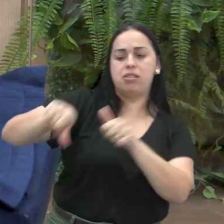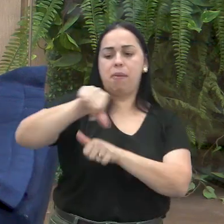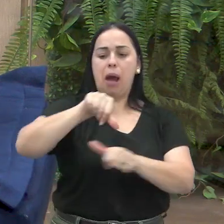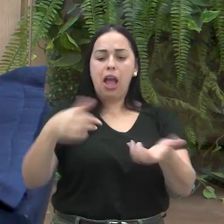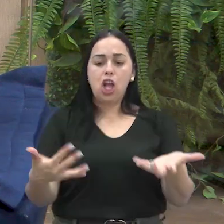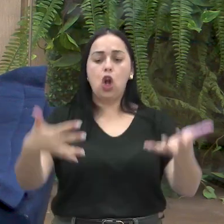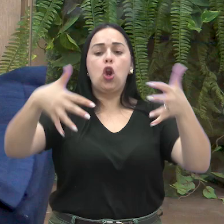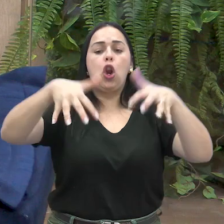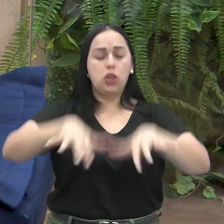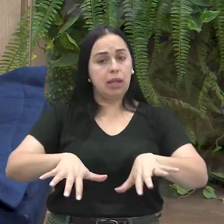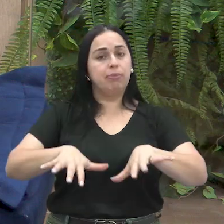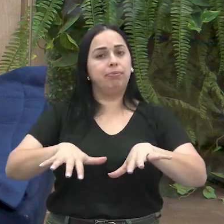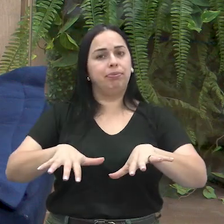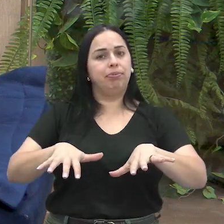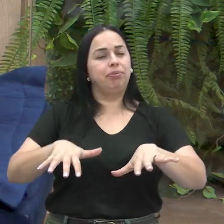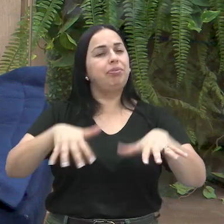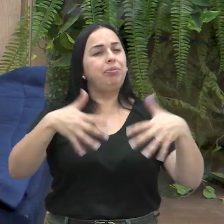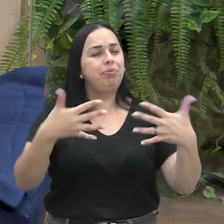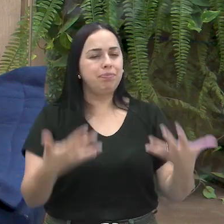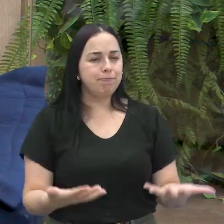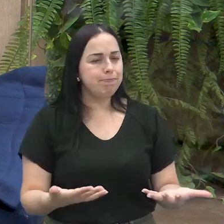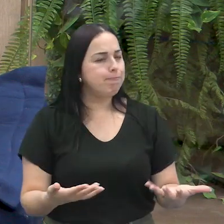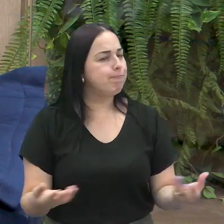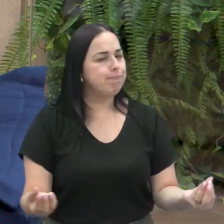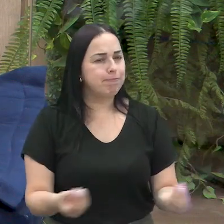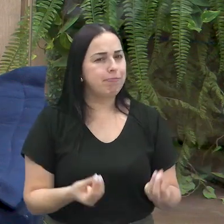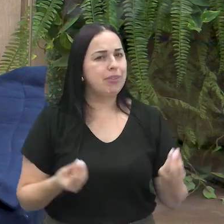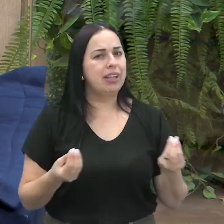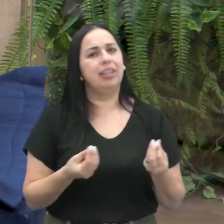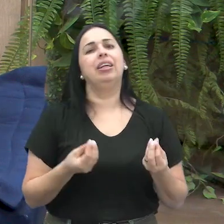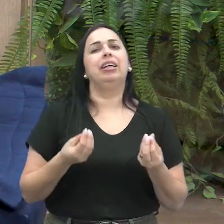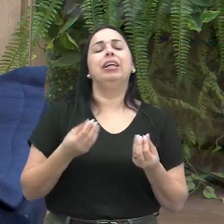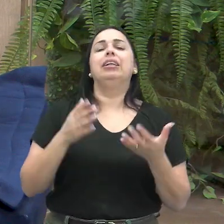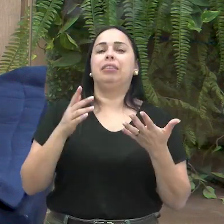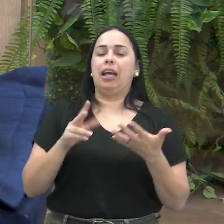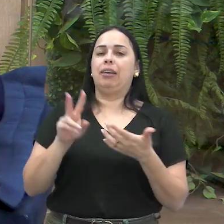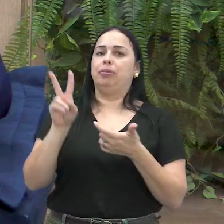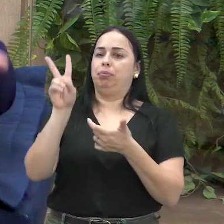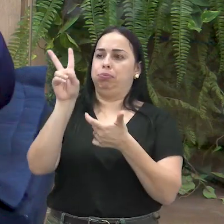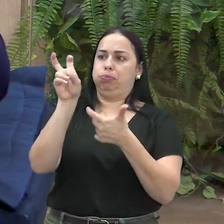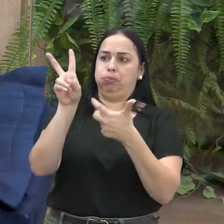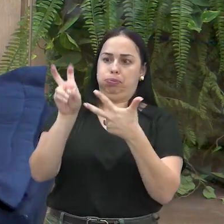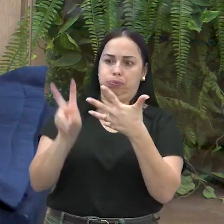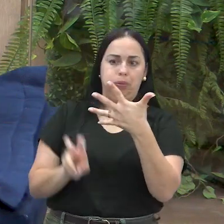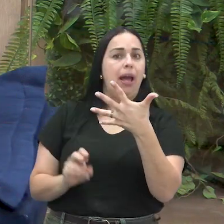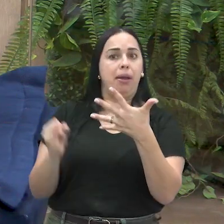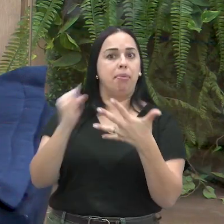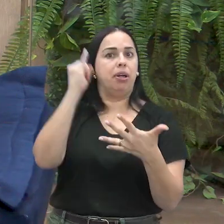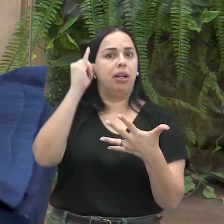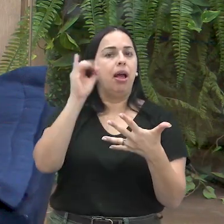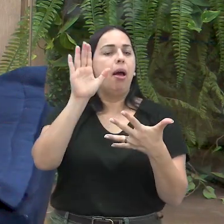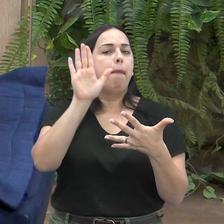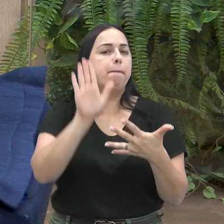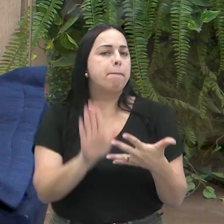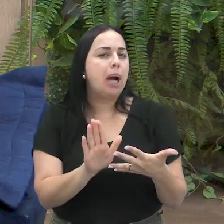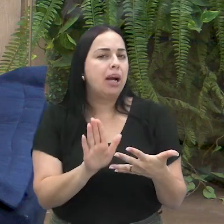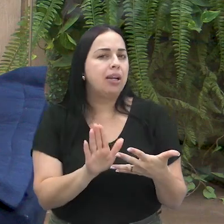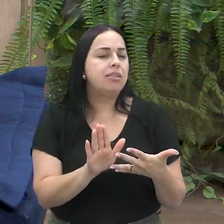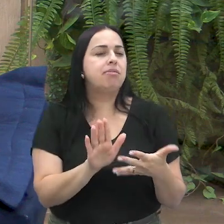numa cidade inclusiva. E por mais que você tenha que ter uma demanda de muitos assuntos, é amplo,